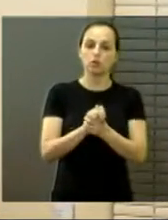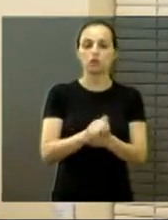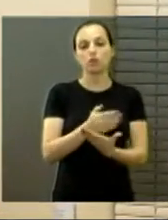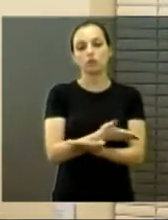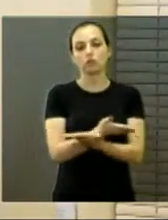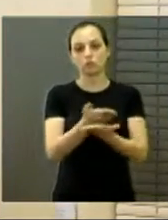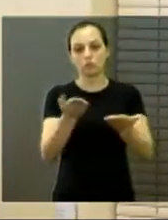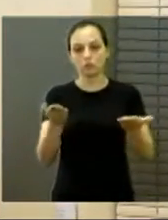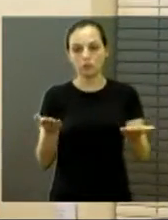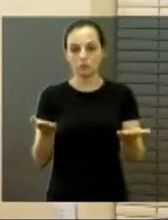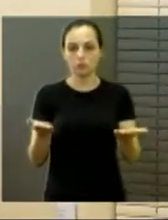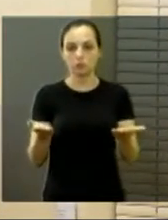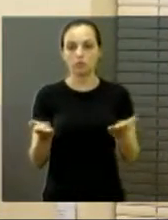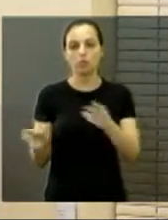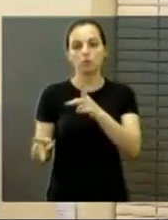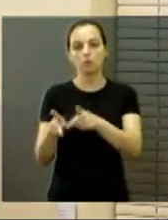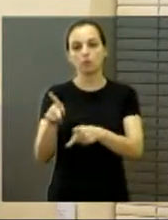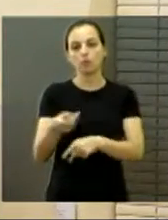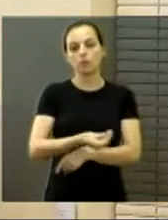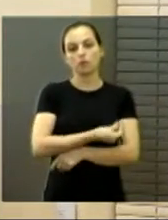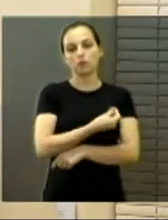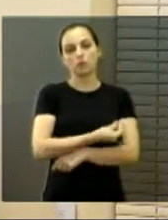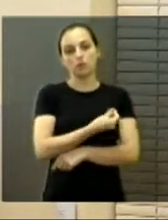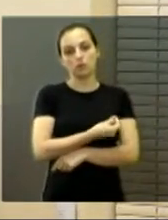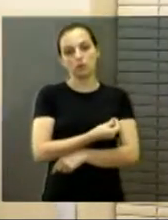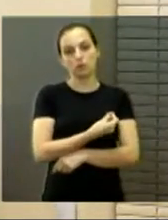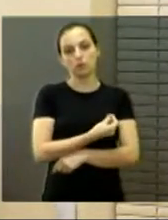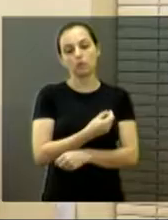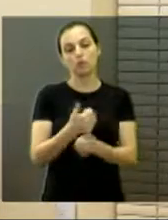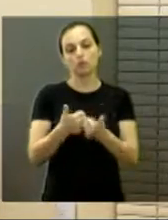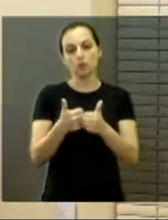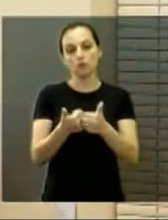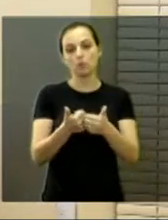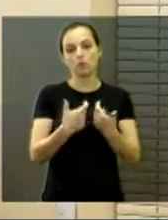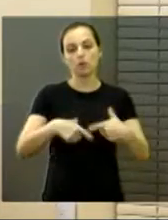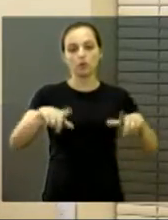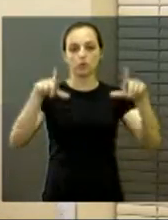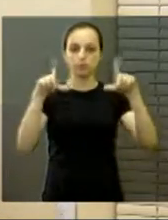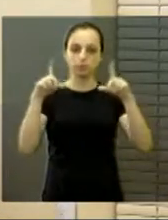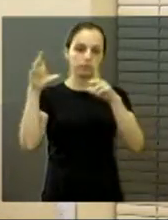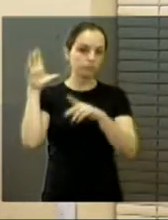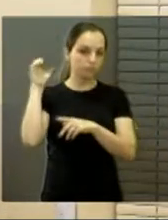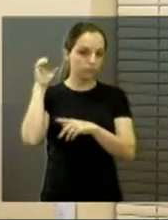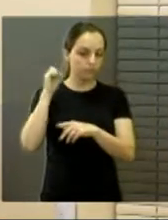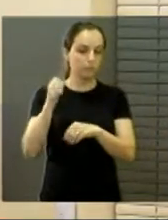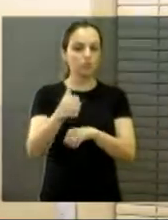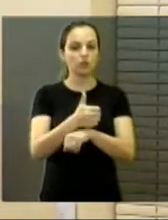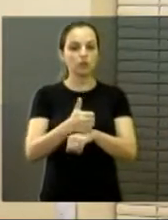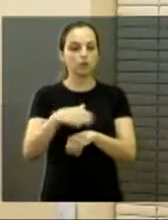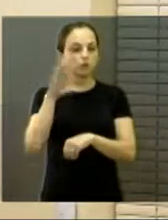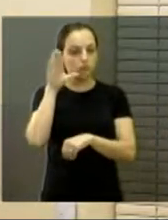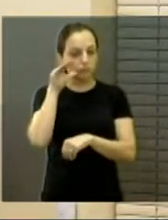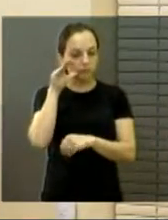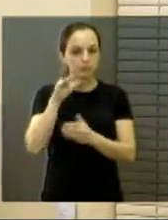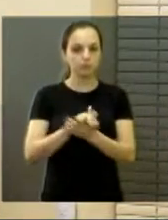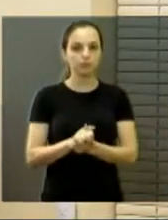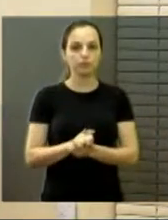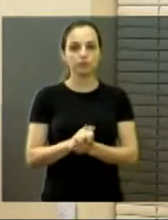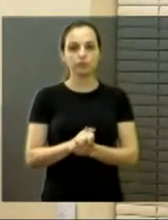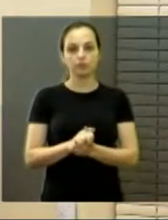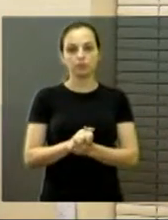casa, população presente, quem acompanha em casa e os funcionários. Dentre